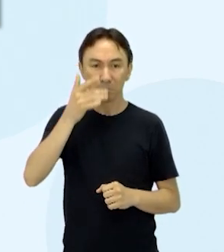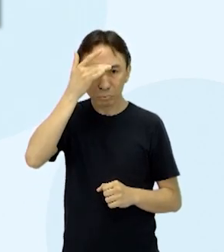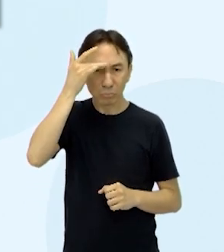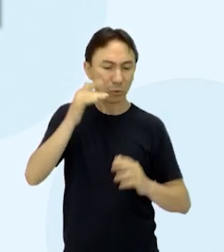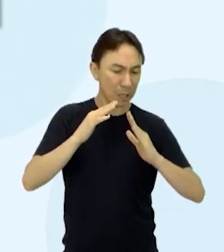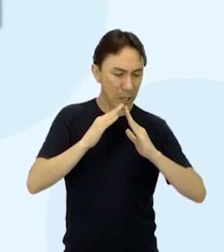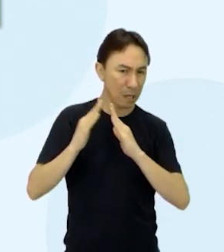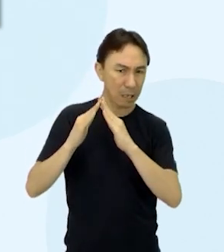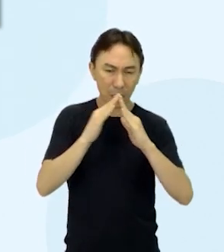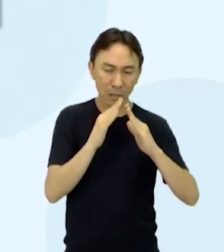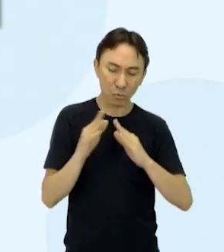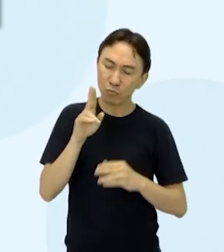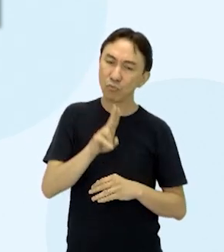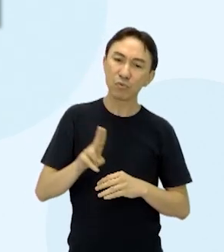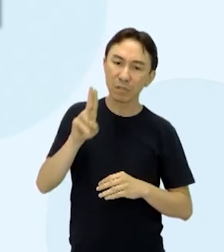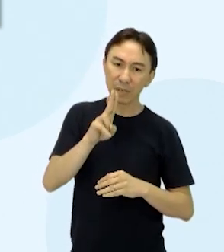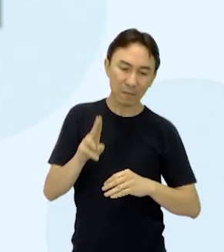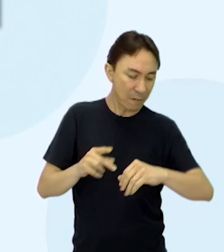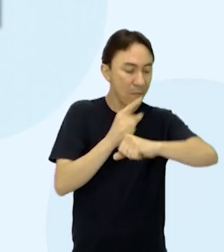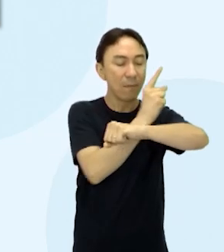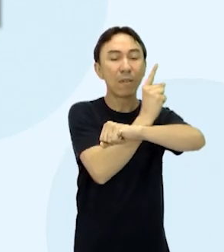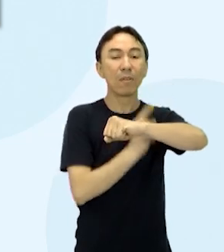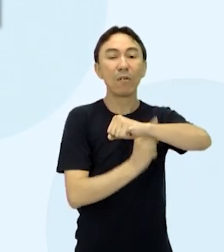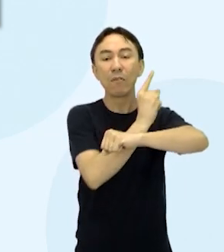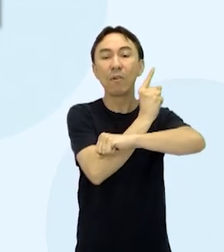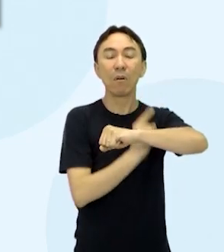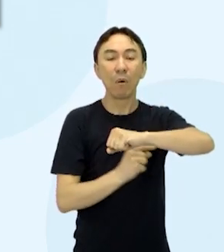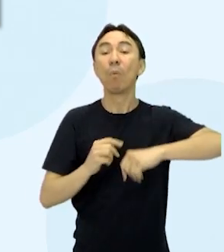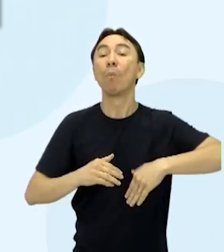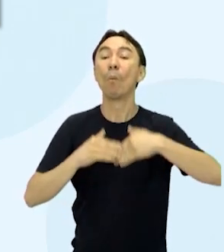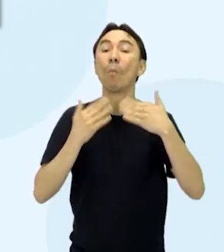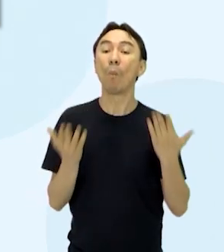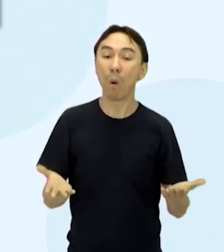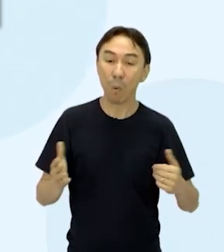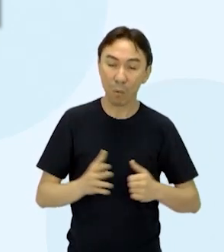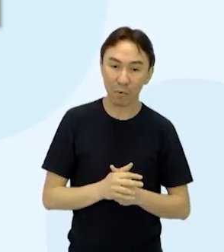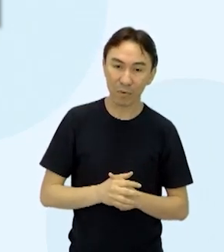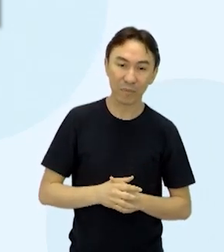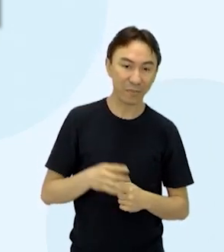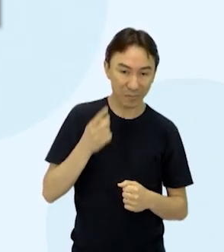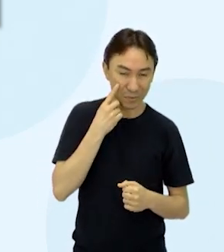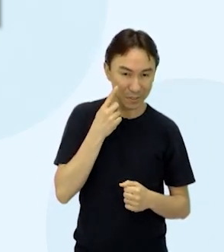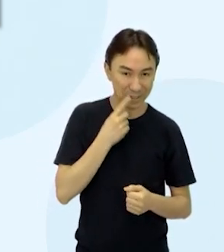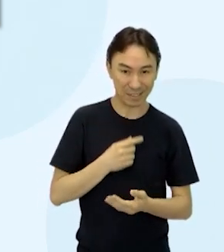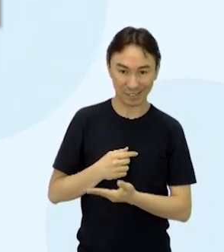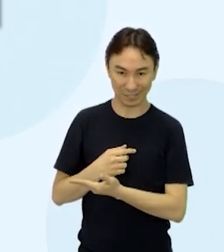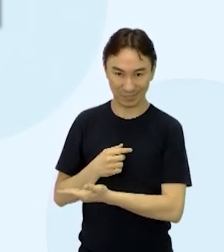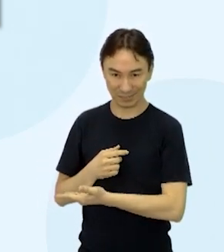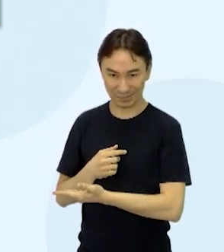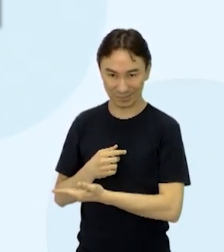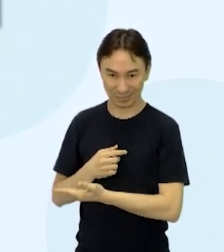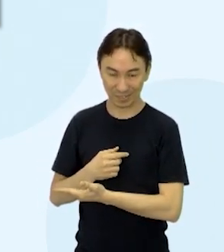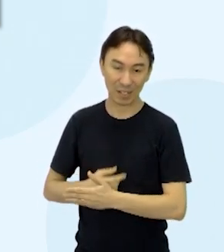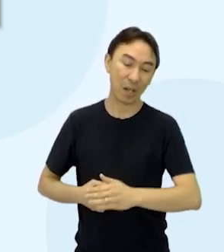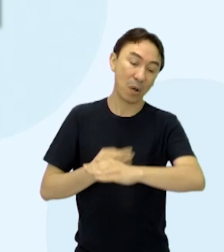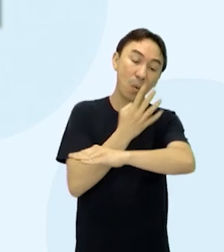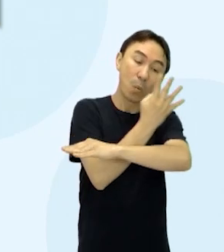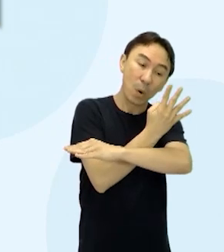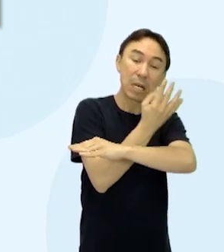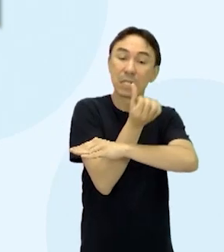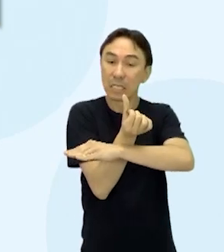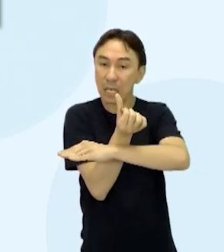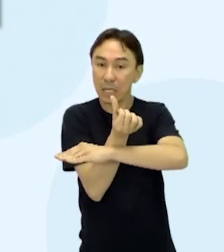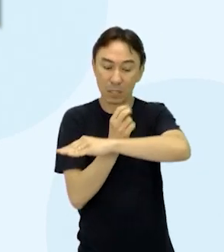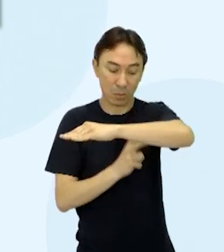doméstico? Olha só, veja que esse 23,25 avos ou 46,50,